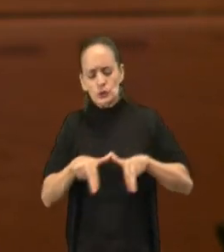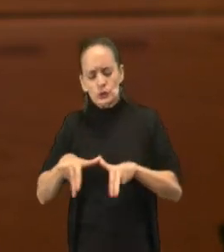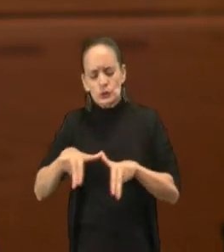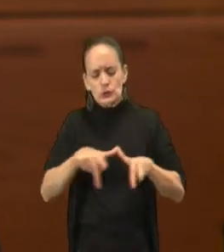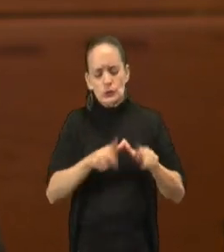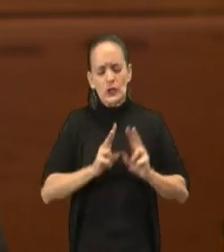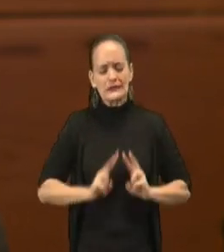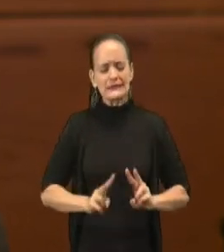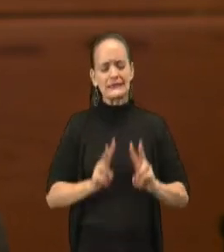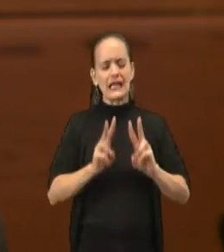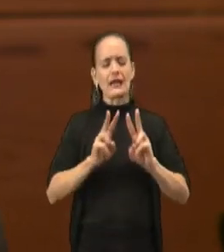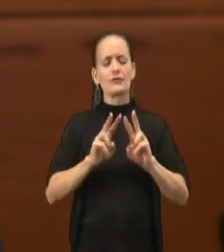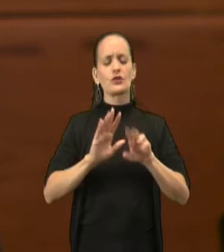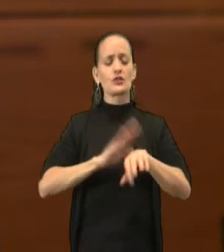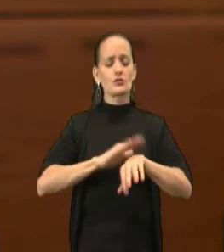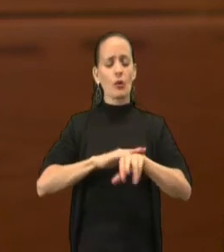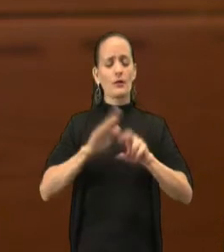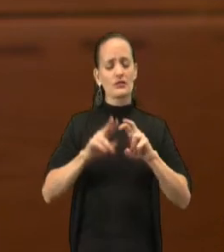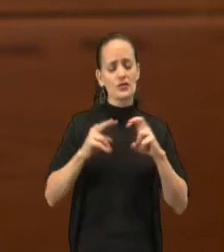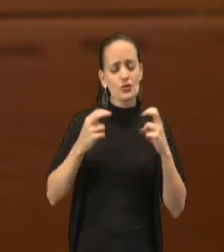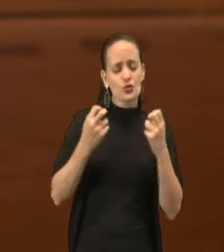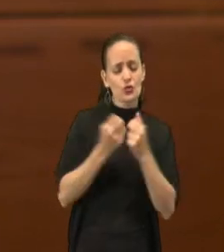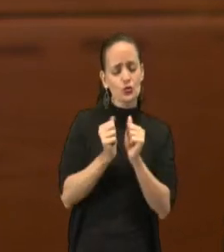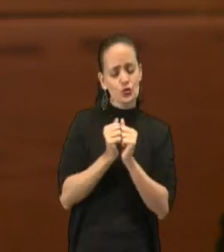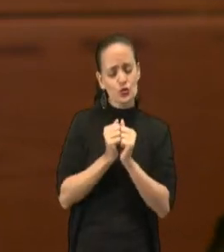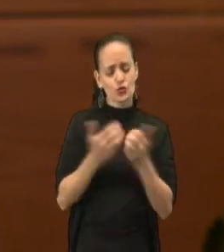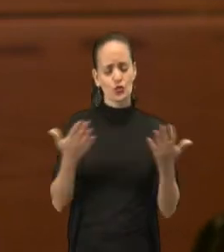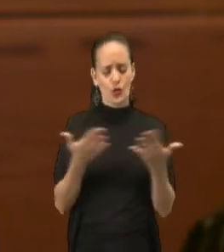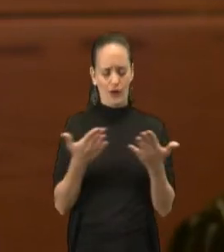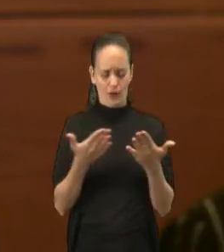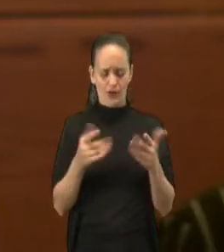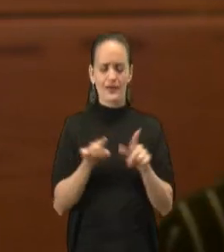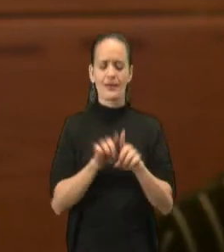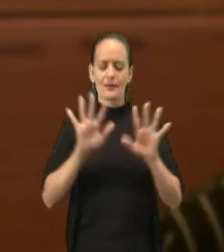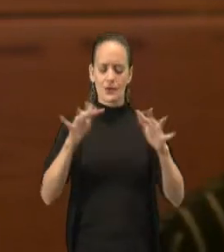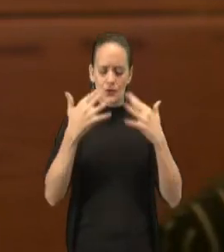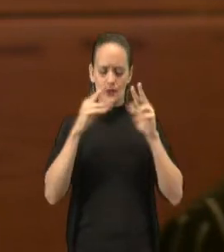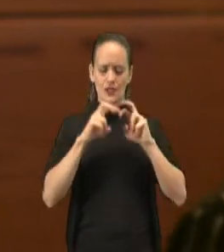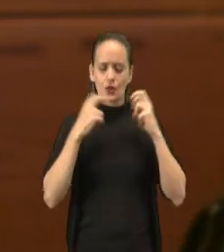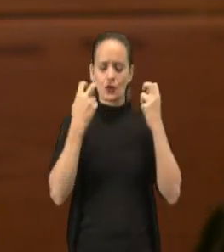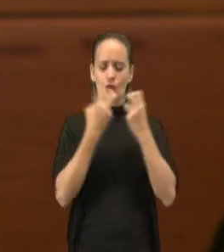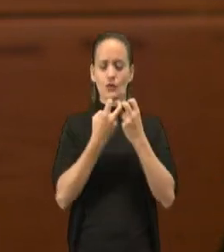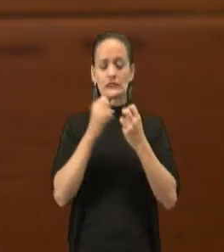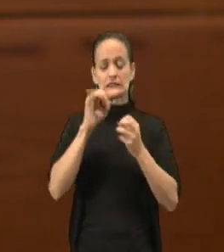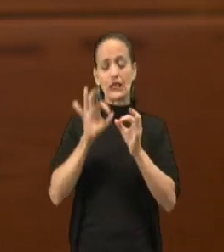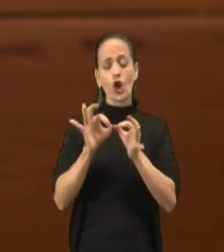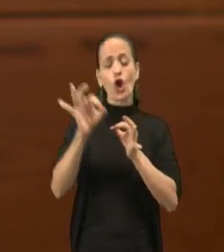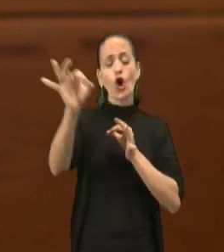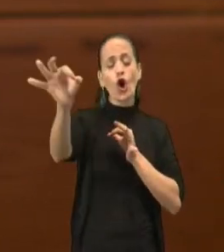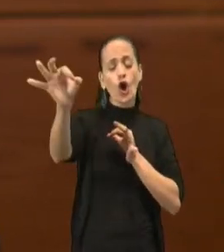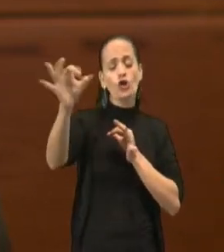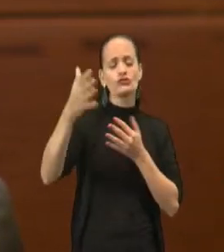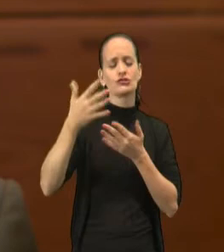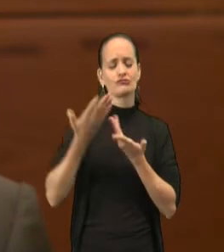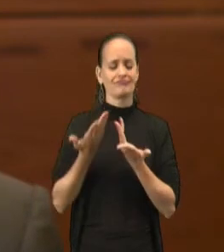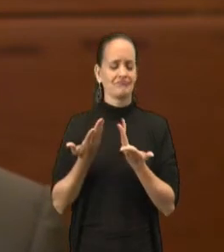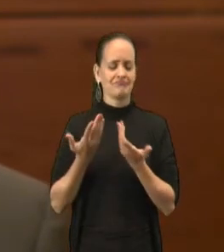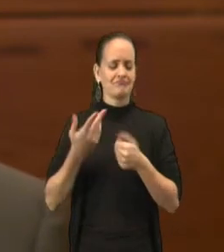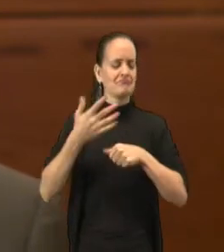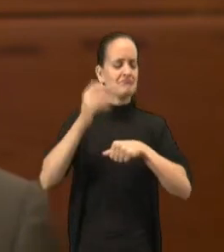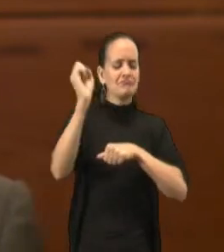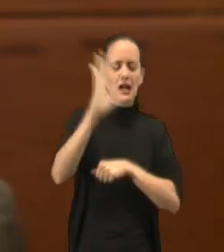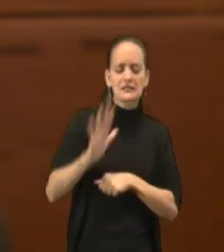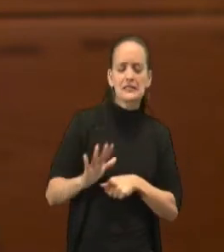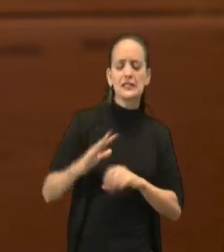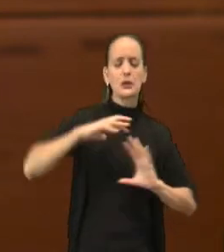algum momento deste culto, assistindo, ó Deus, esta transmissão. Aquelas que estão longe, Senhor, em algum local deste Brasil,